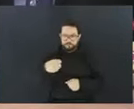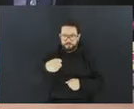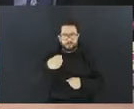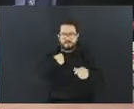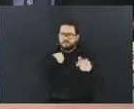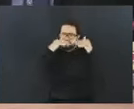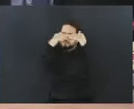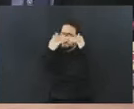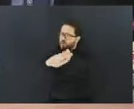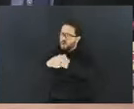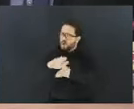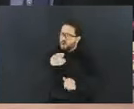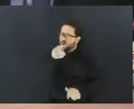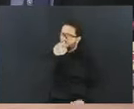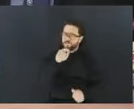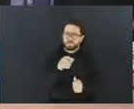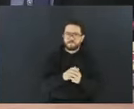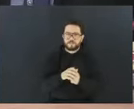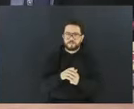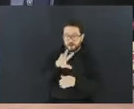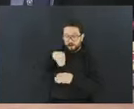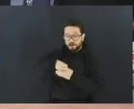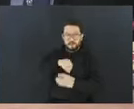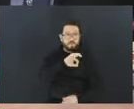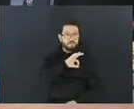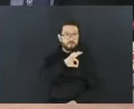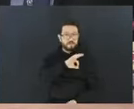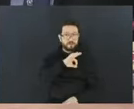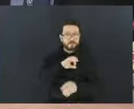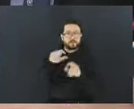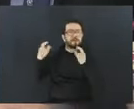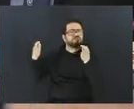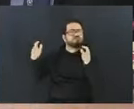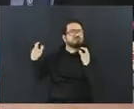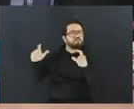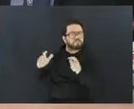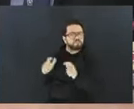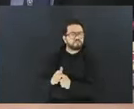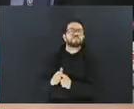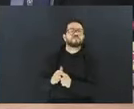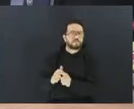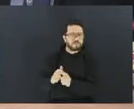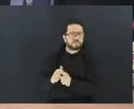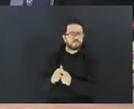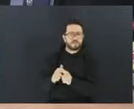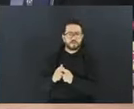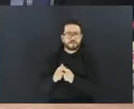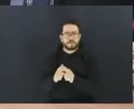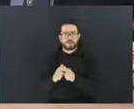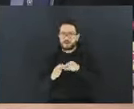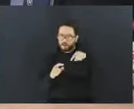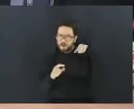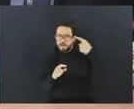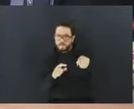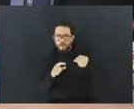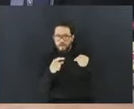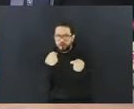suicídios na Polícia Militar ele vem reduzindo significativamente, e depois eu posso lhe passar as estatísticas que nós